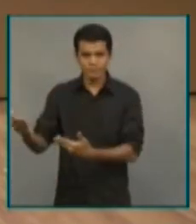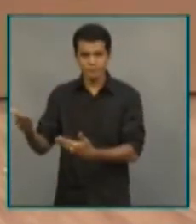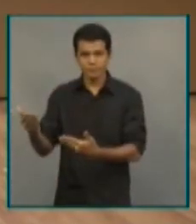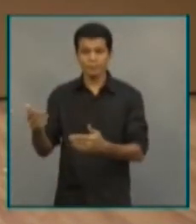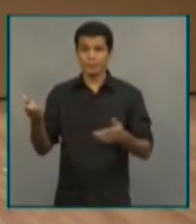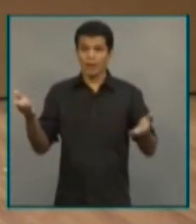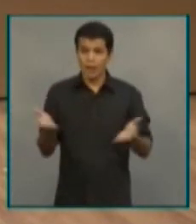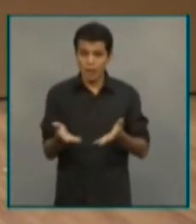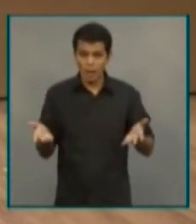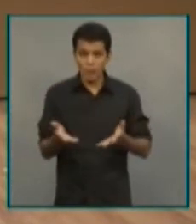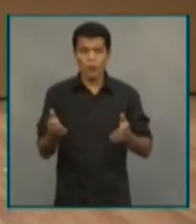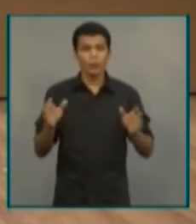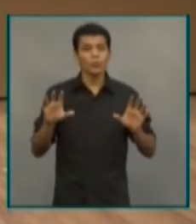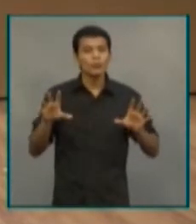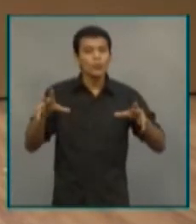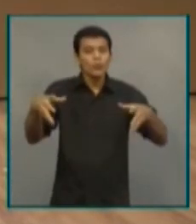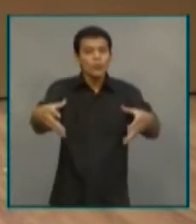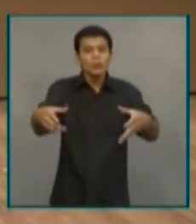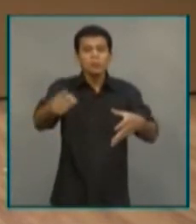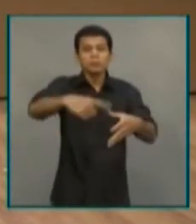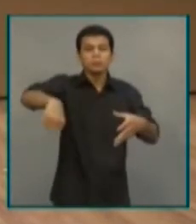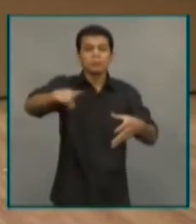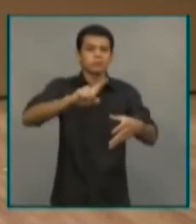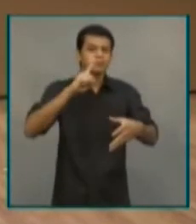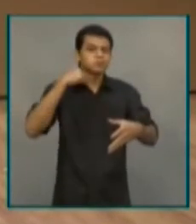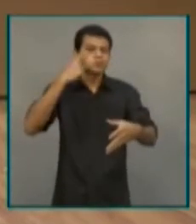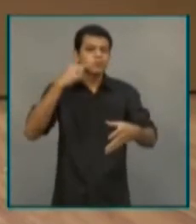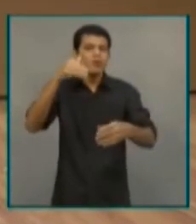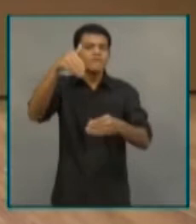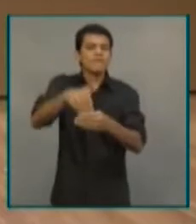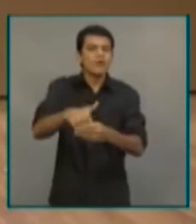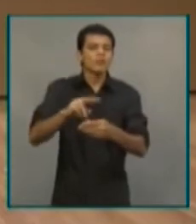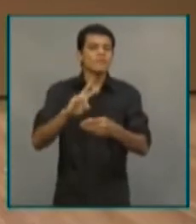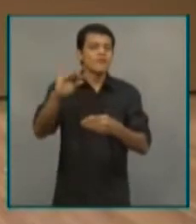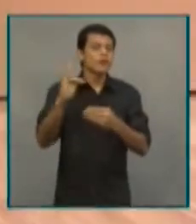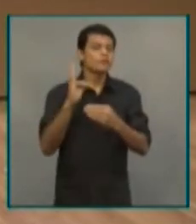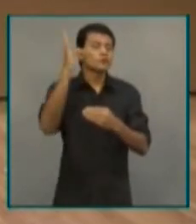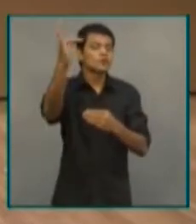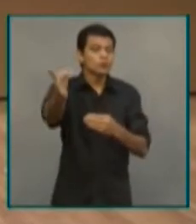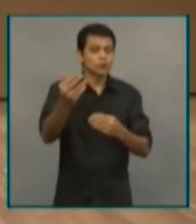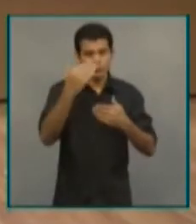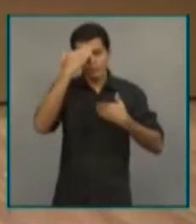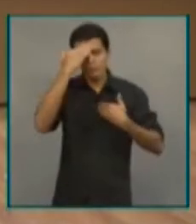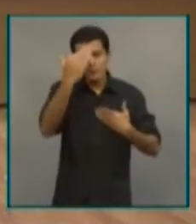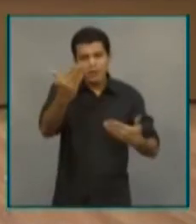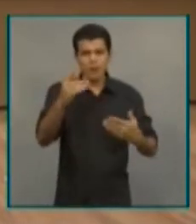da classe tomar a melhor decisão para o futuro. Muito obrigado, felicidade a todos.